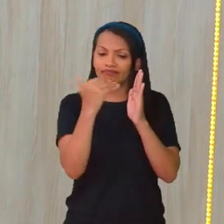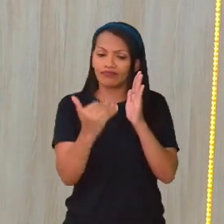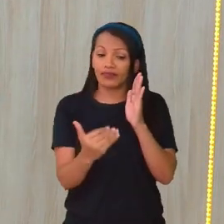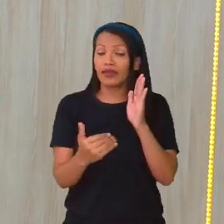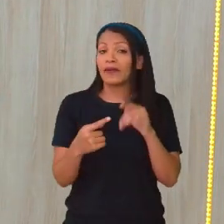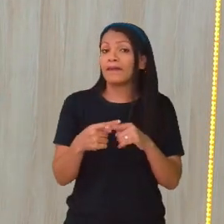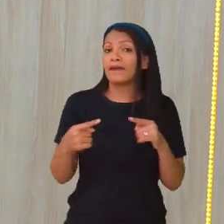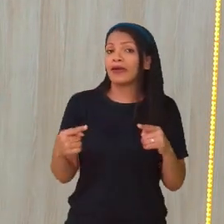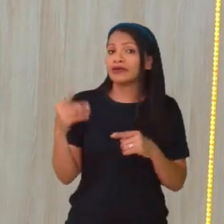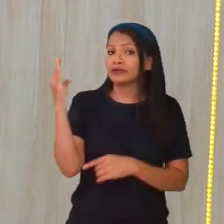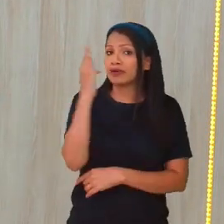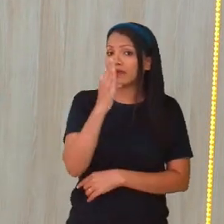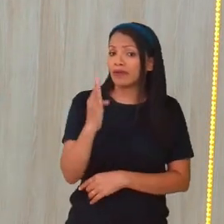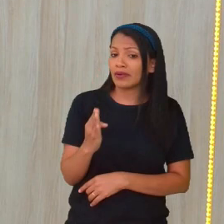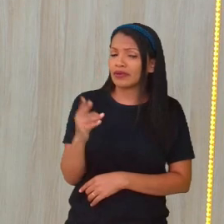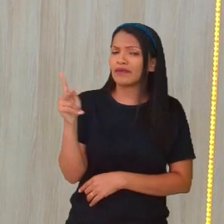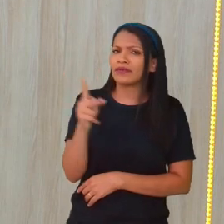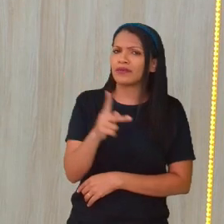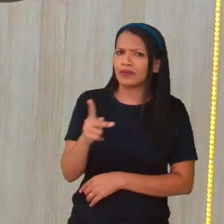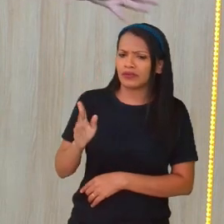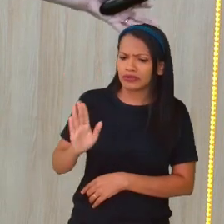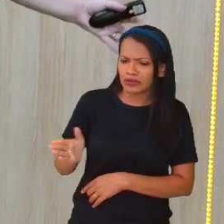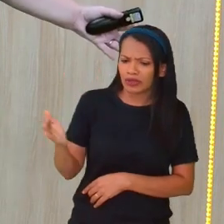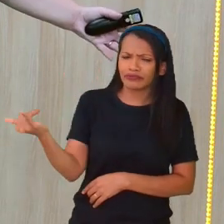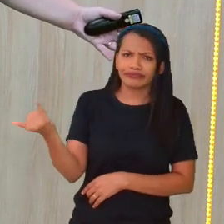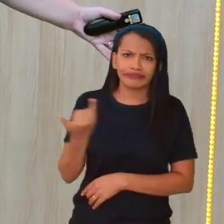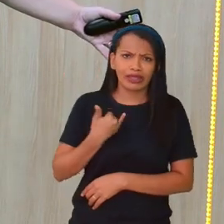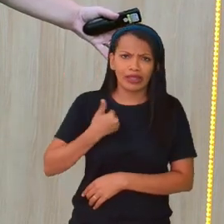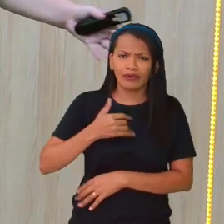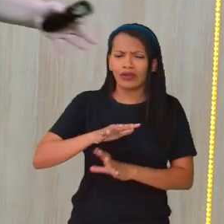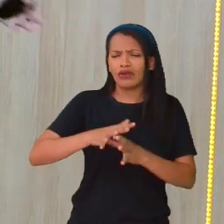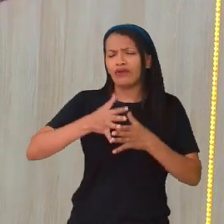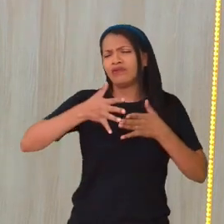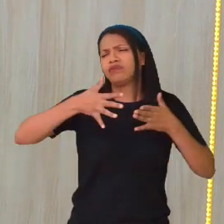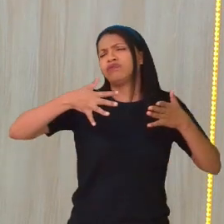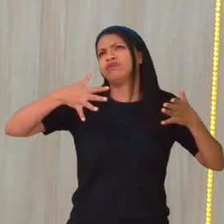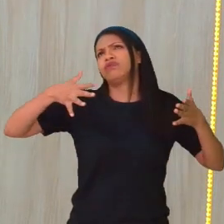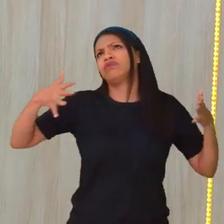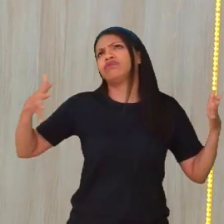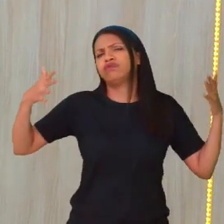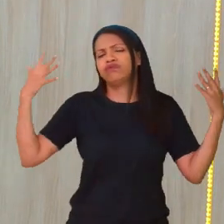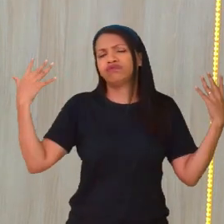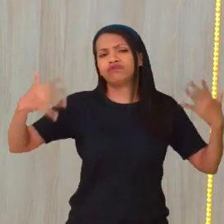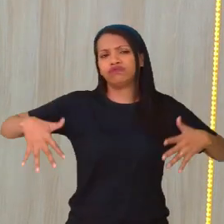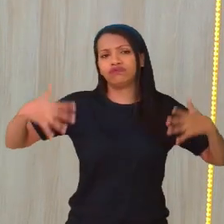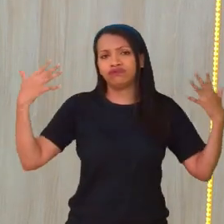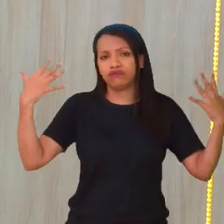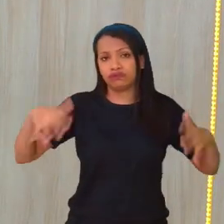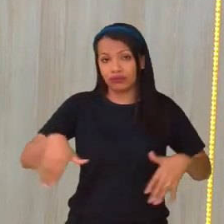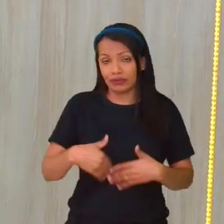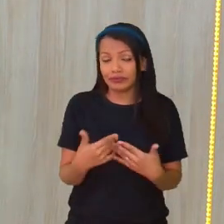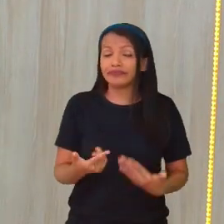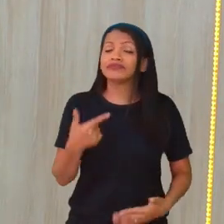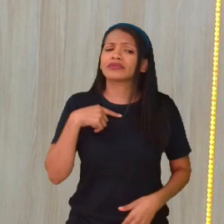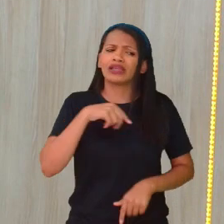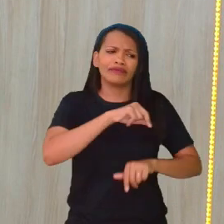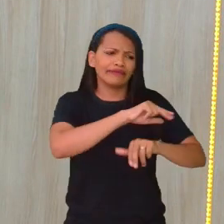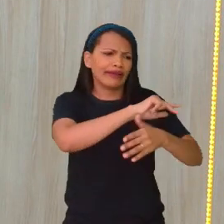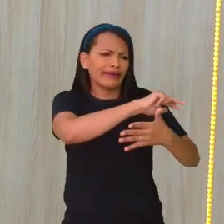Mas o Brasil, como o professor Gilson já tinha dito, é muito grande. E, de repente... Muito